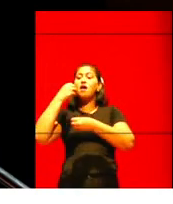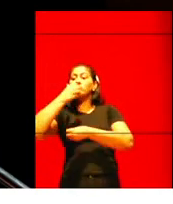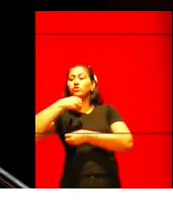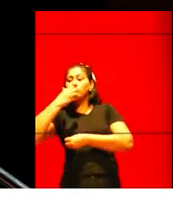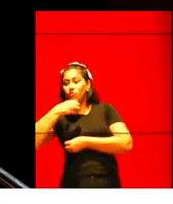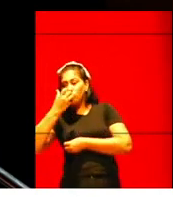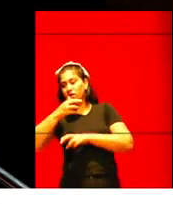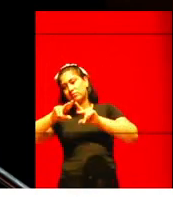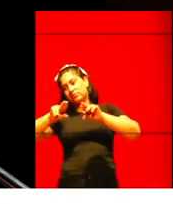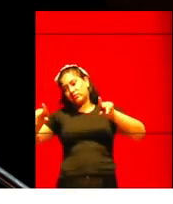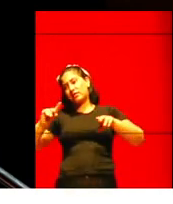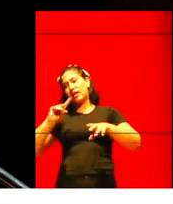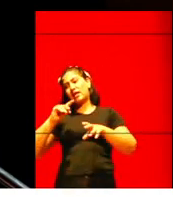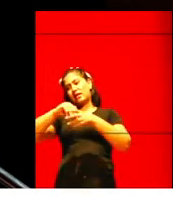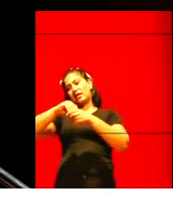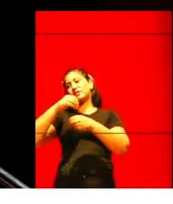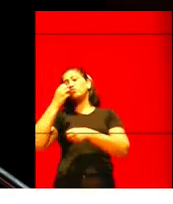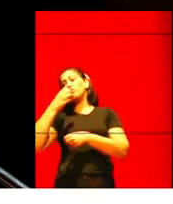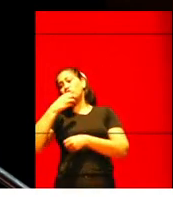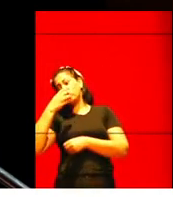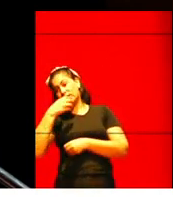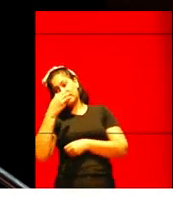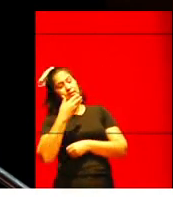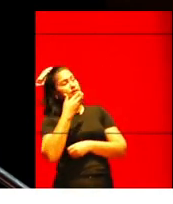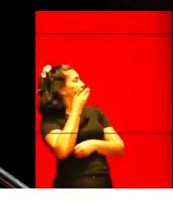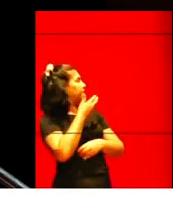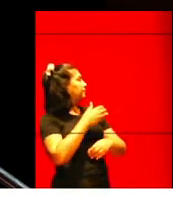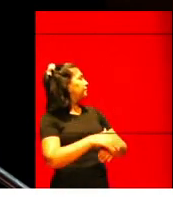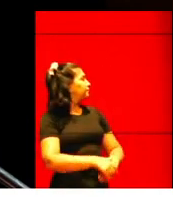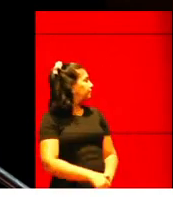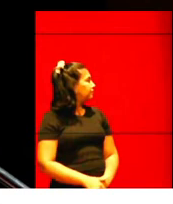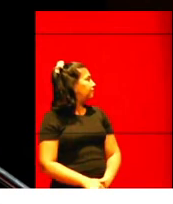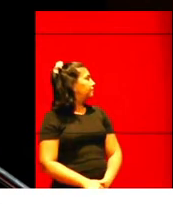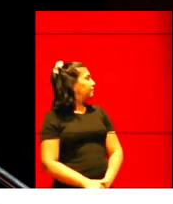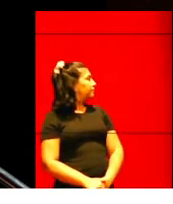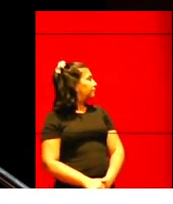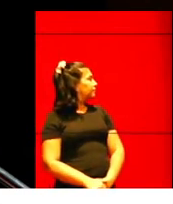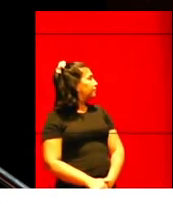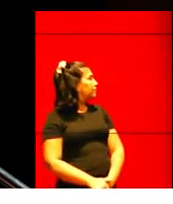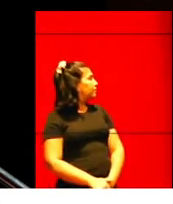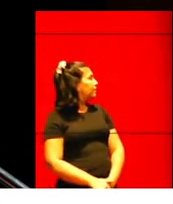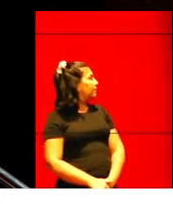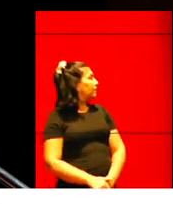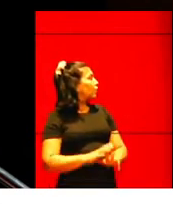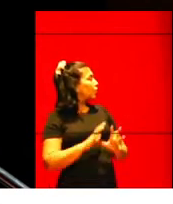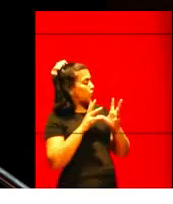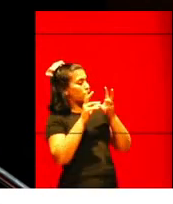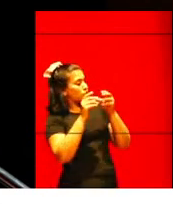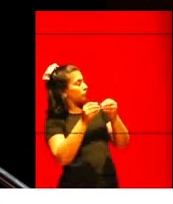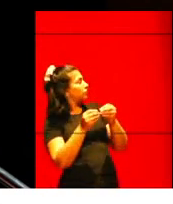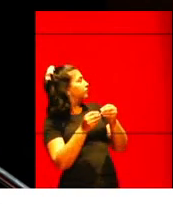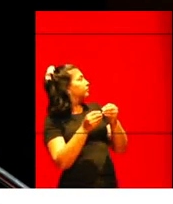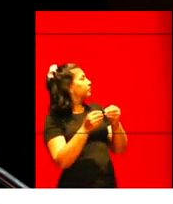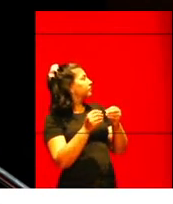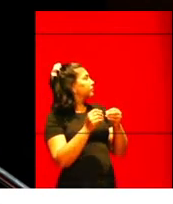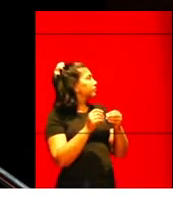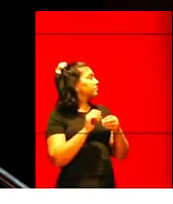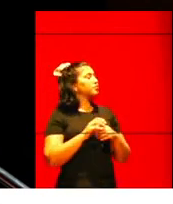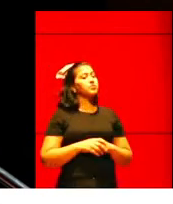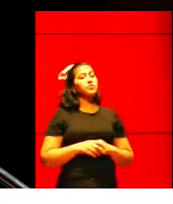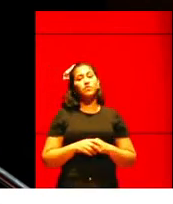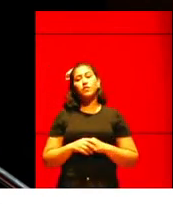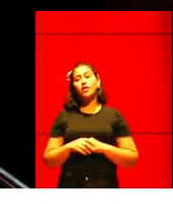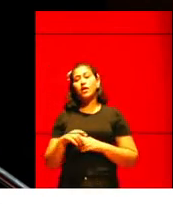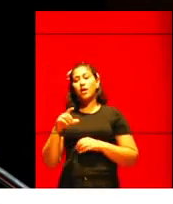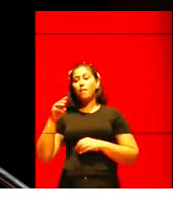carbonos. Portanto, são hexoses. E esses todos monossacarídeos